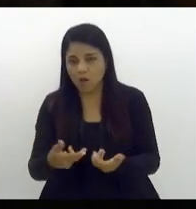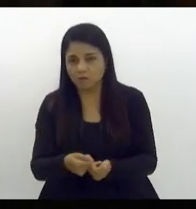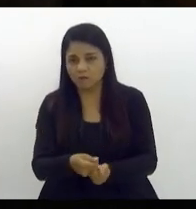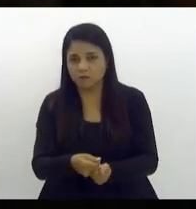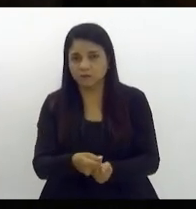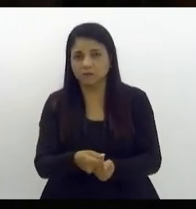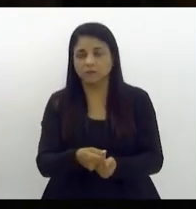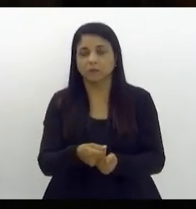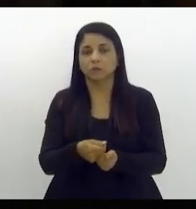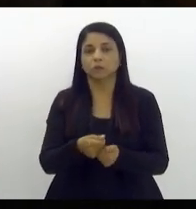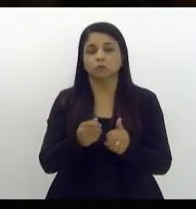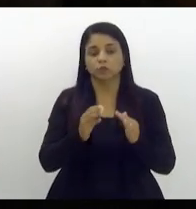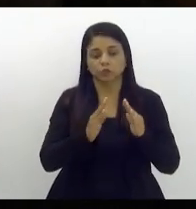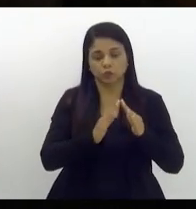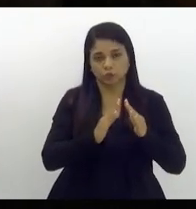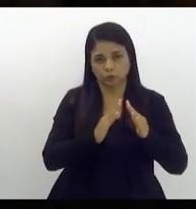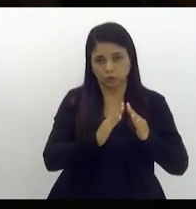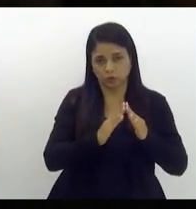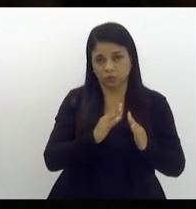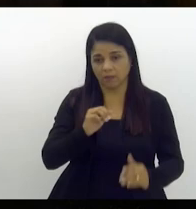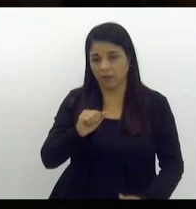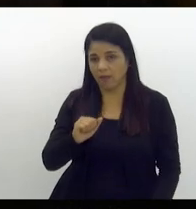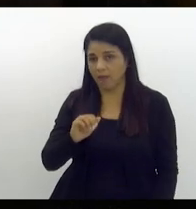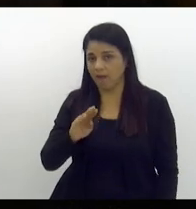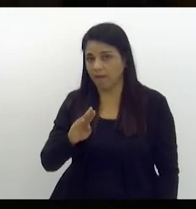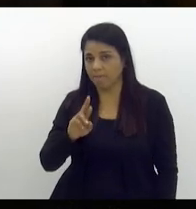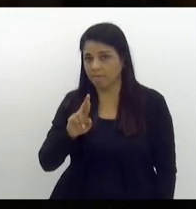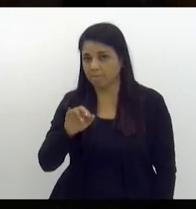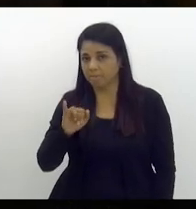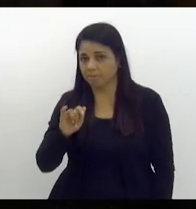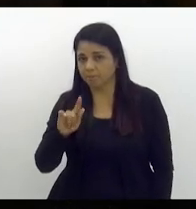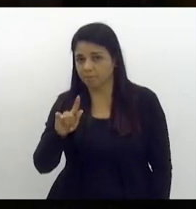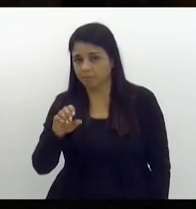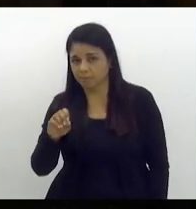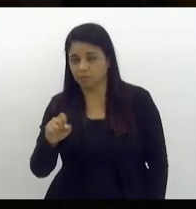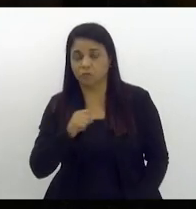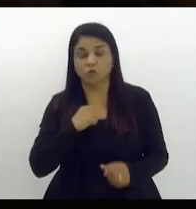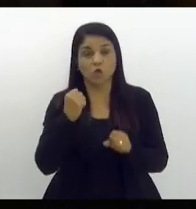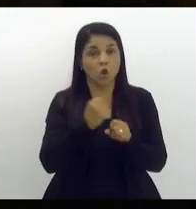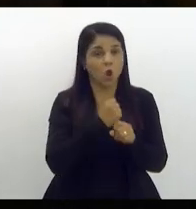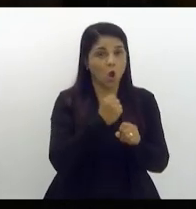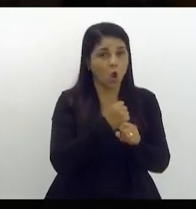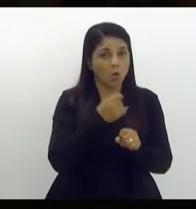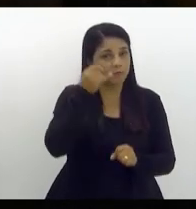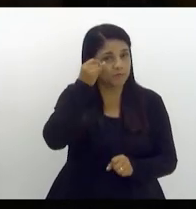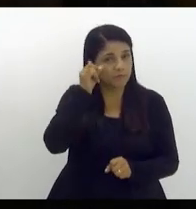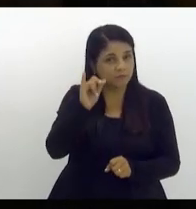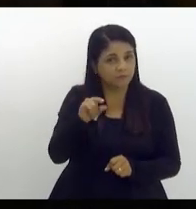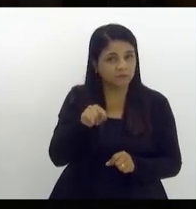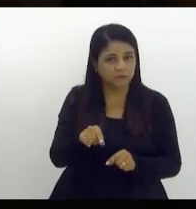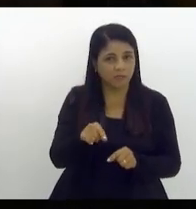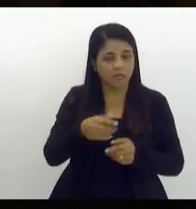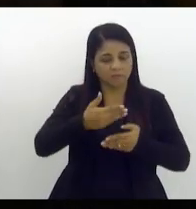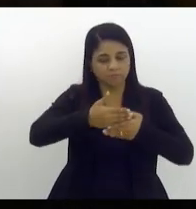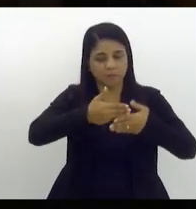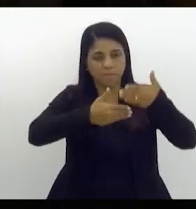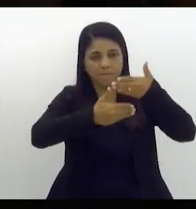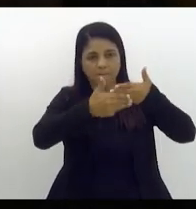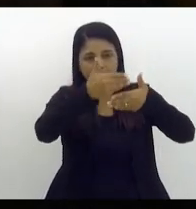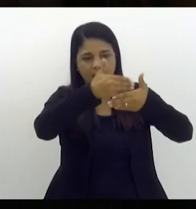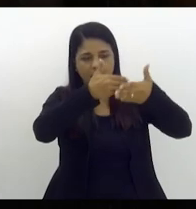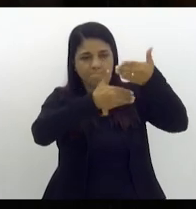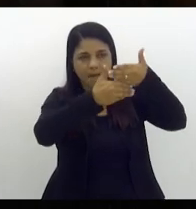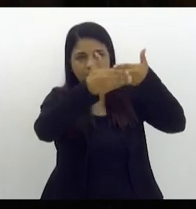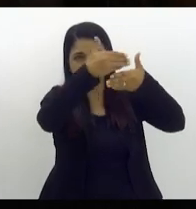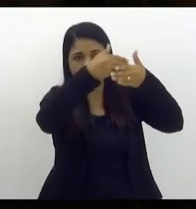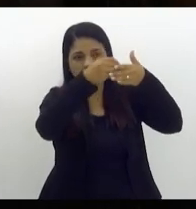de abrigos, de obras preventivas de contenção de encosta,